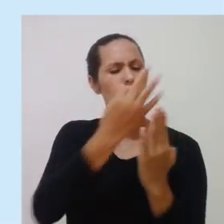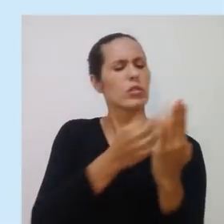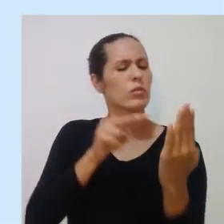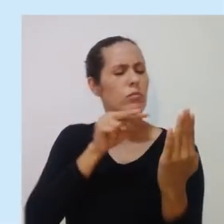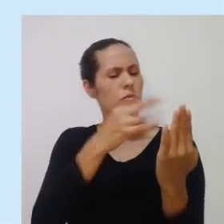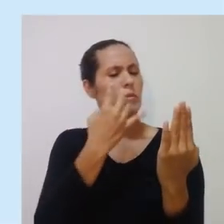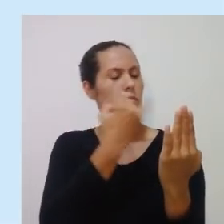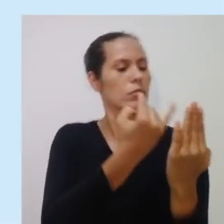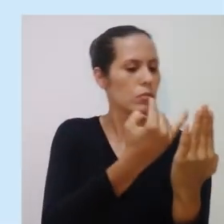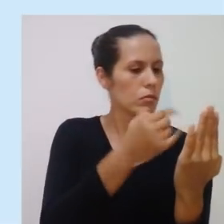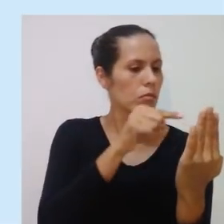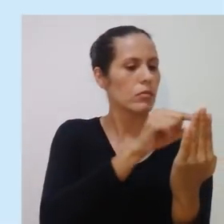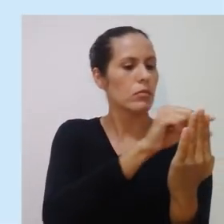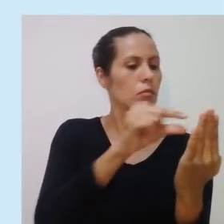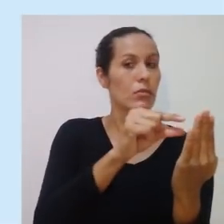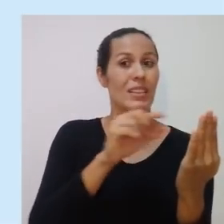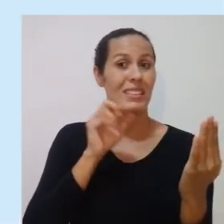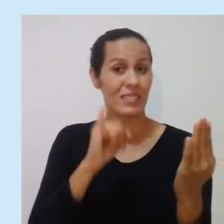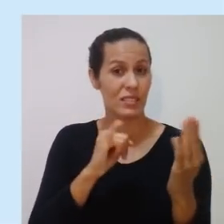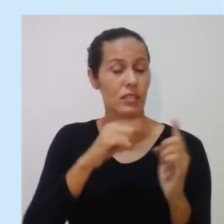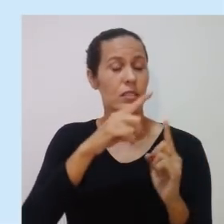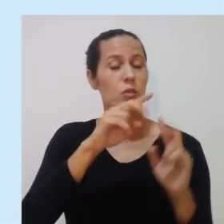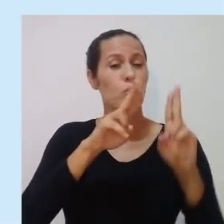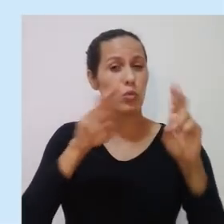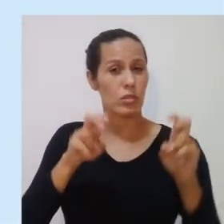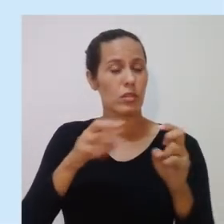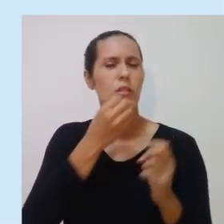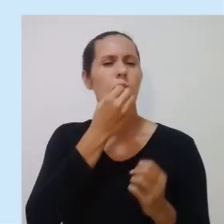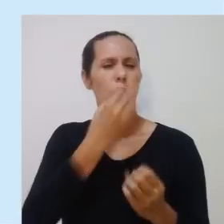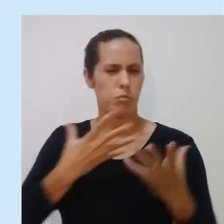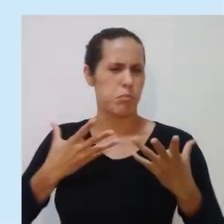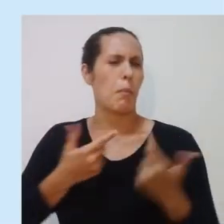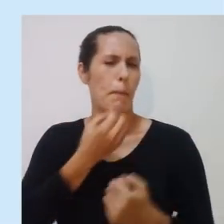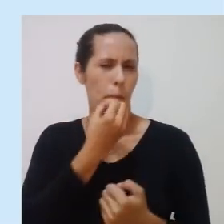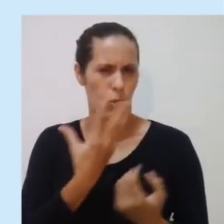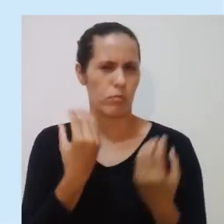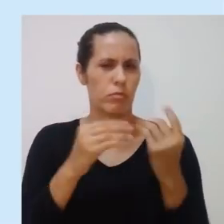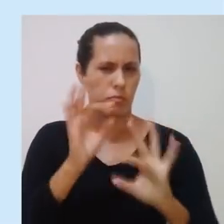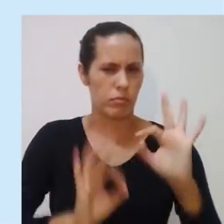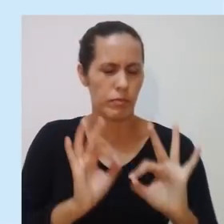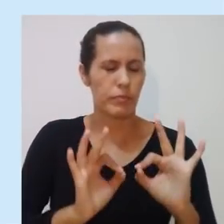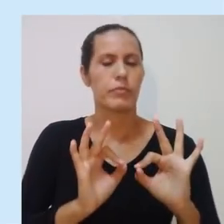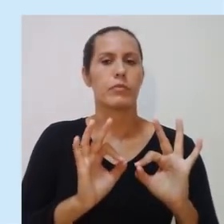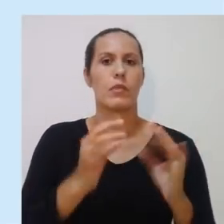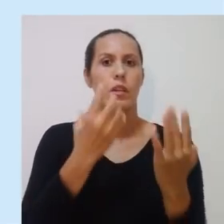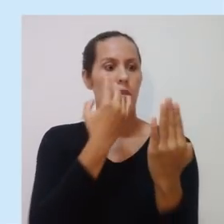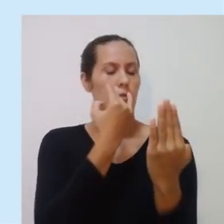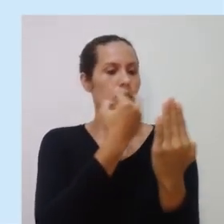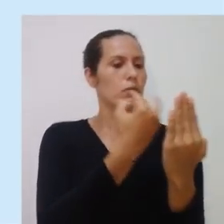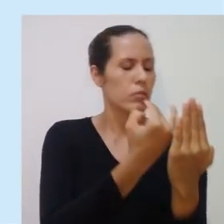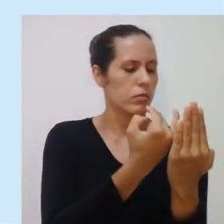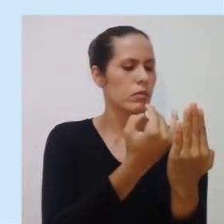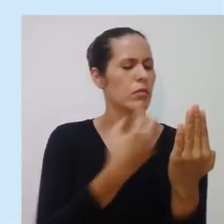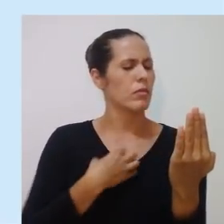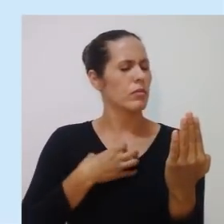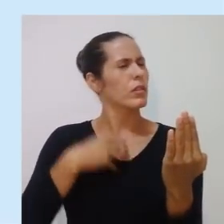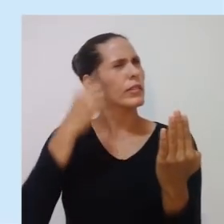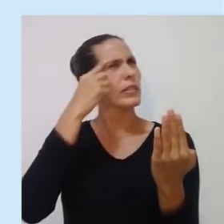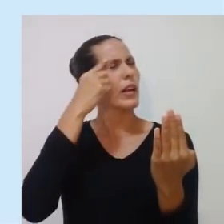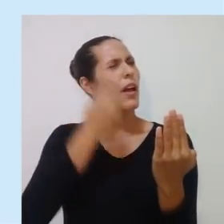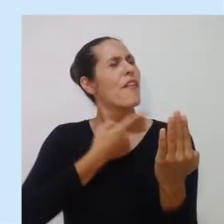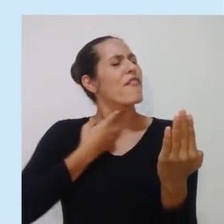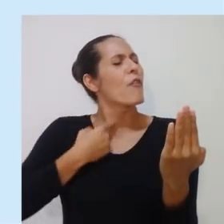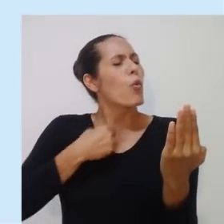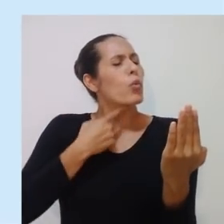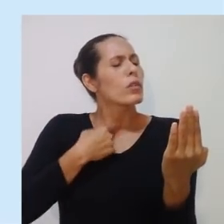o interesse. Claro, se o título for bem feito. Um título bem feito, ele chama a atenção. Ele vai fazer com que o